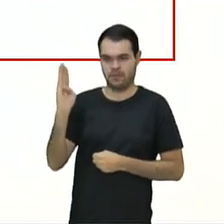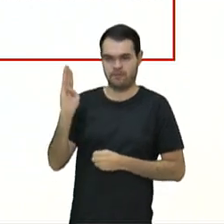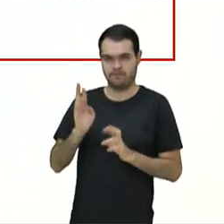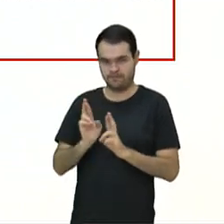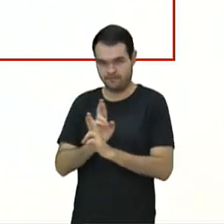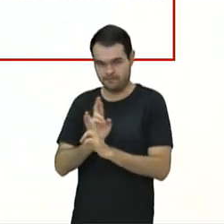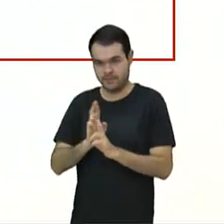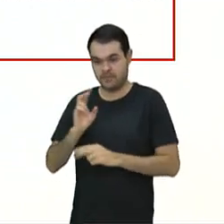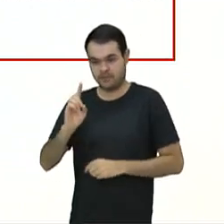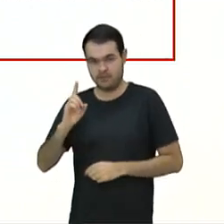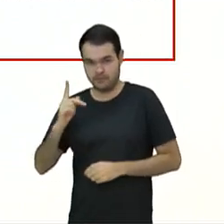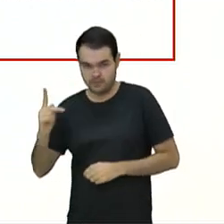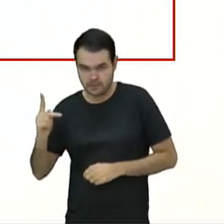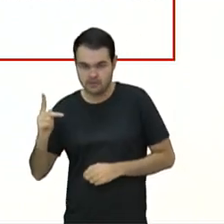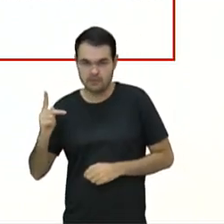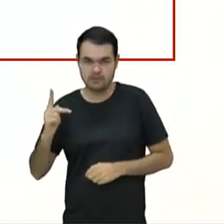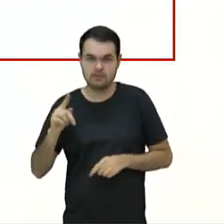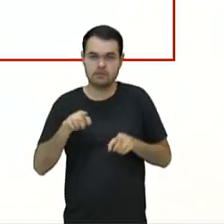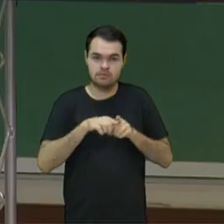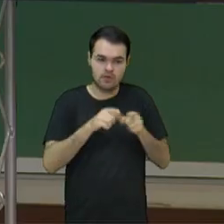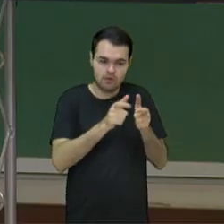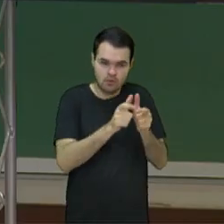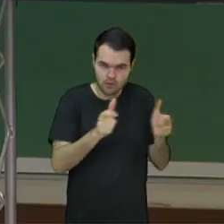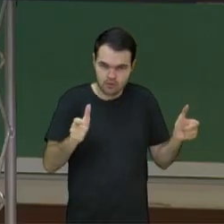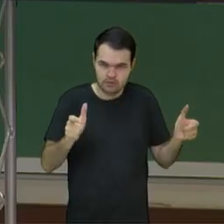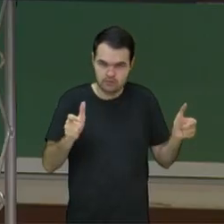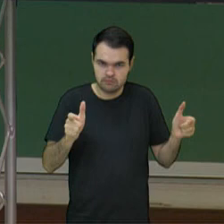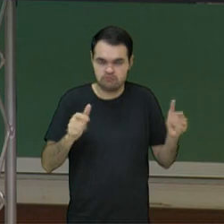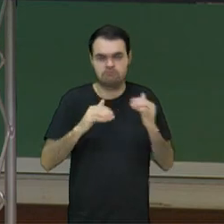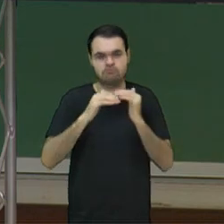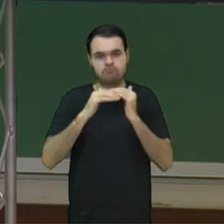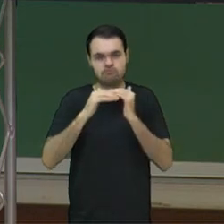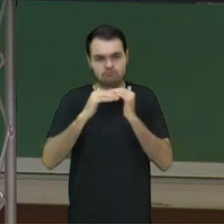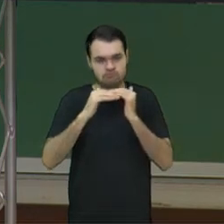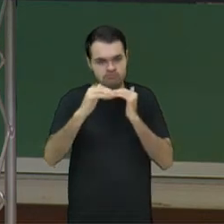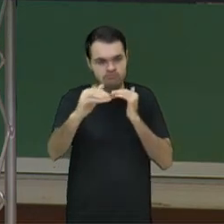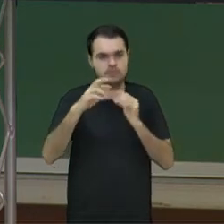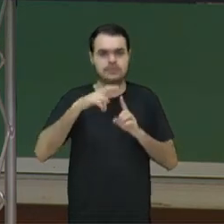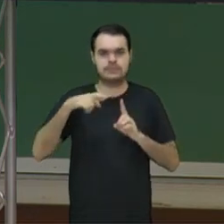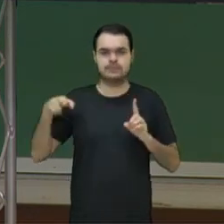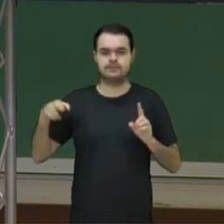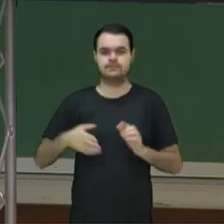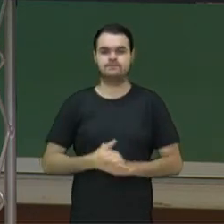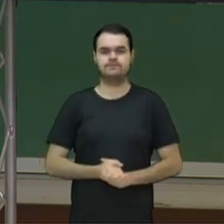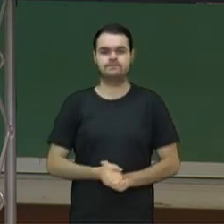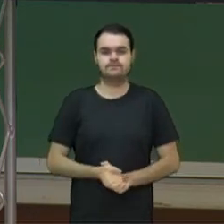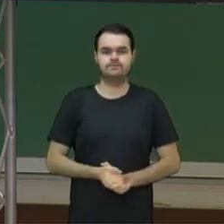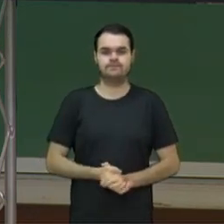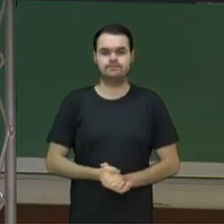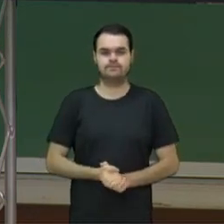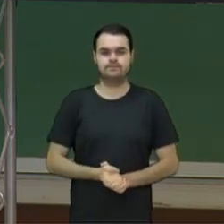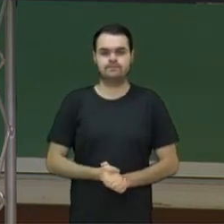entre a DDP e a corrente, mantendo-se constante a resistência.